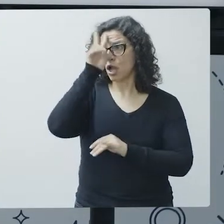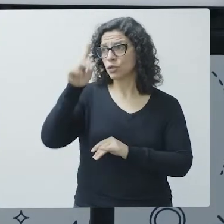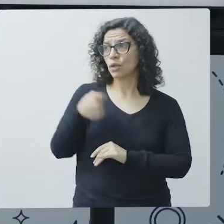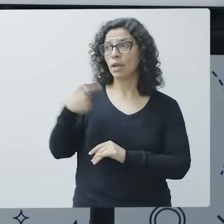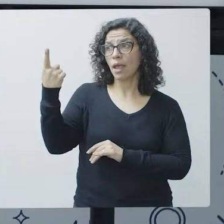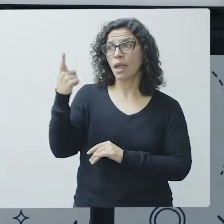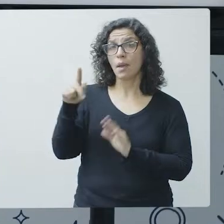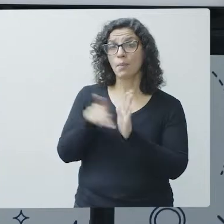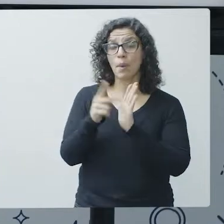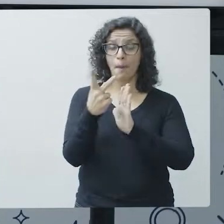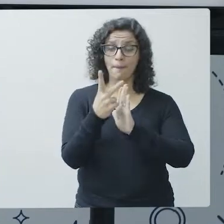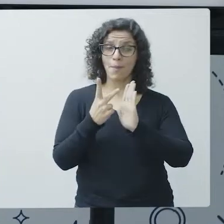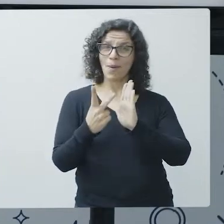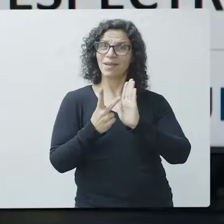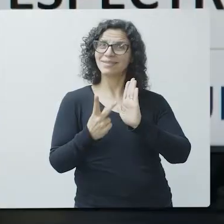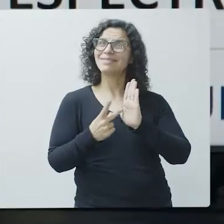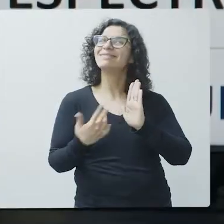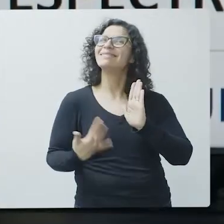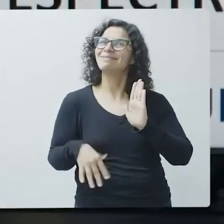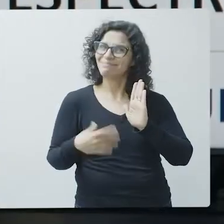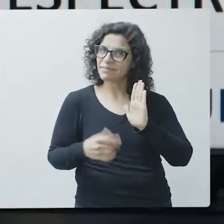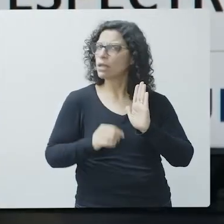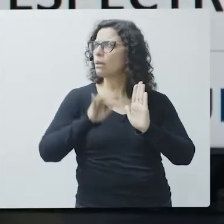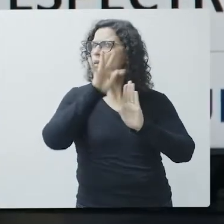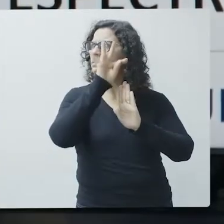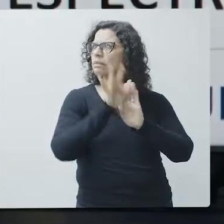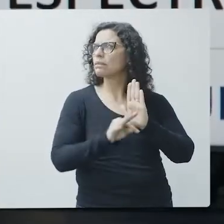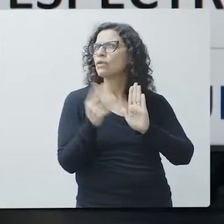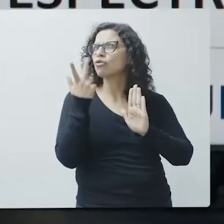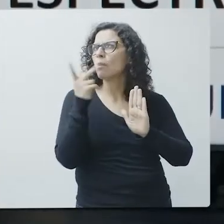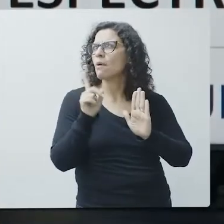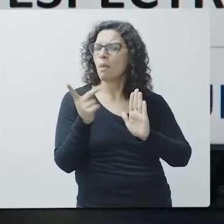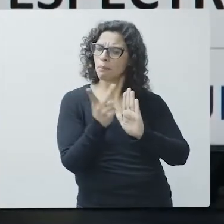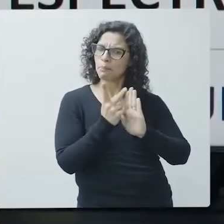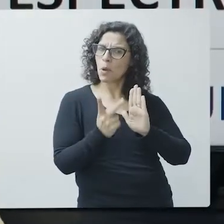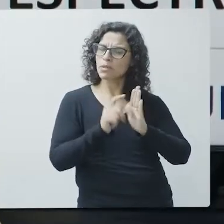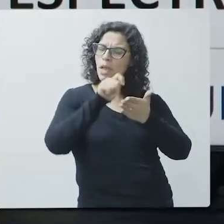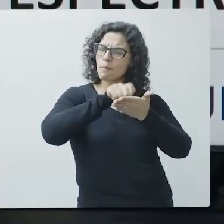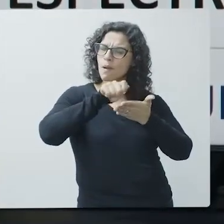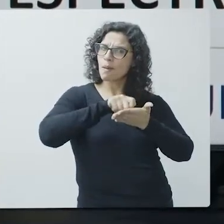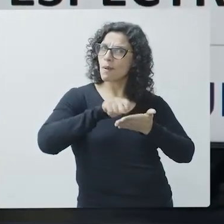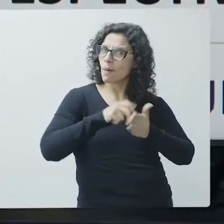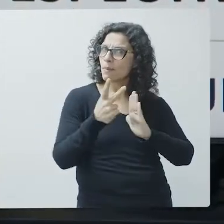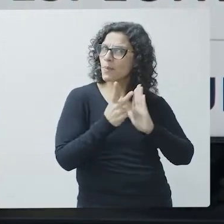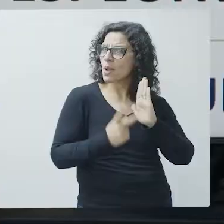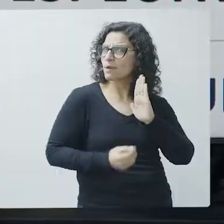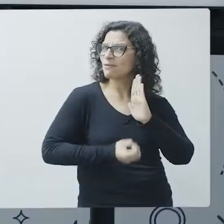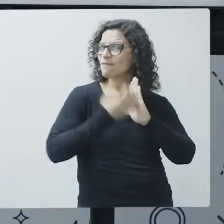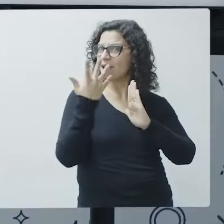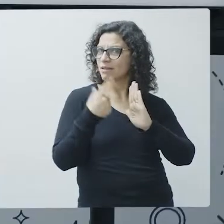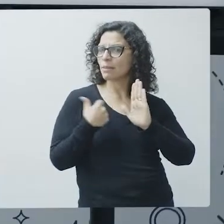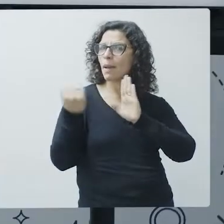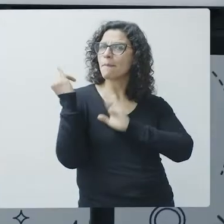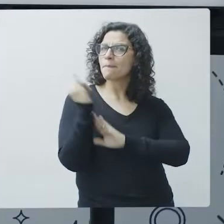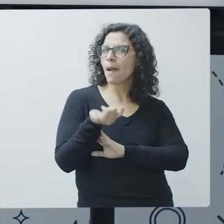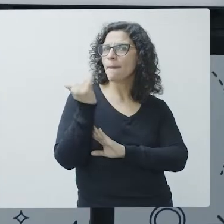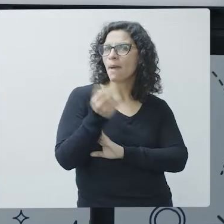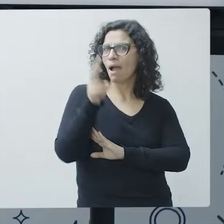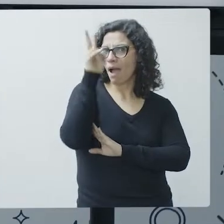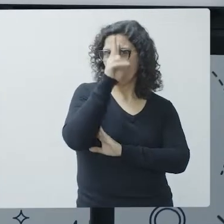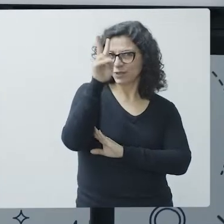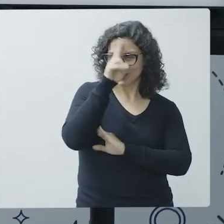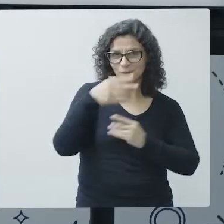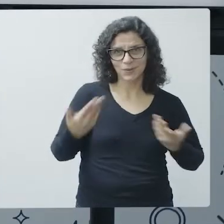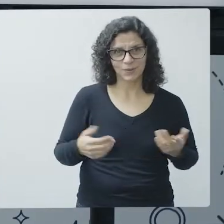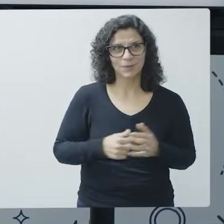é escrito em forma de poema, certo? Nós temos aqui os poemas para contar a